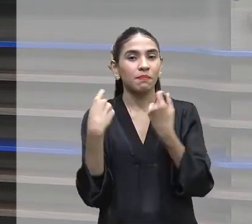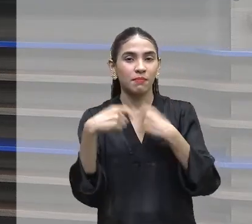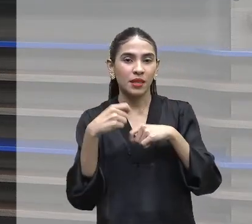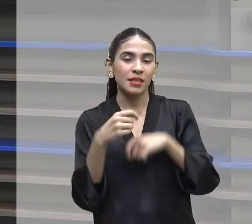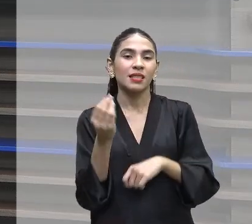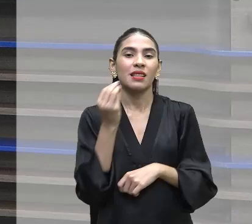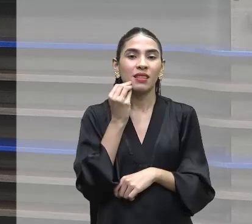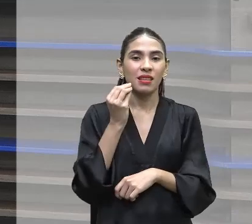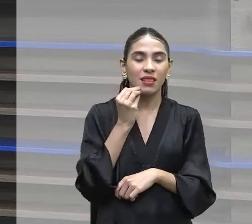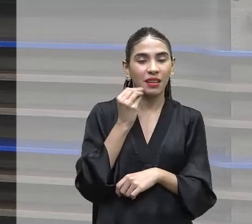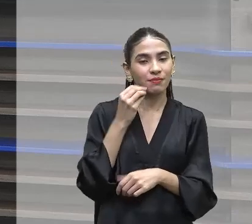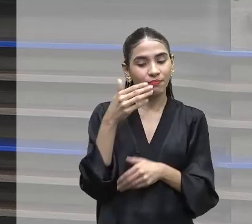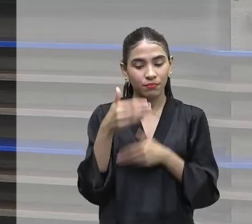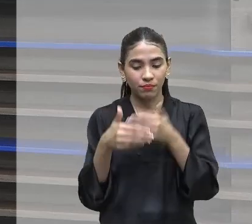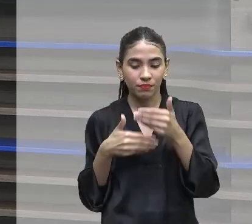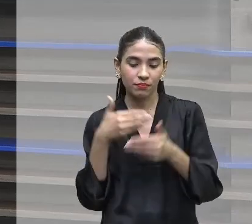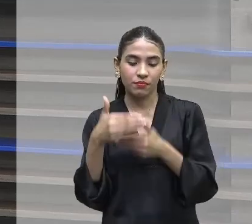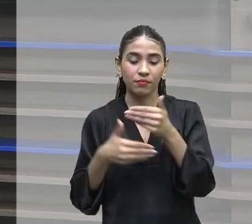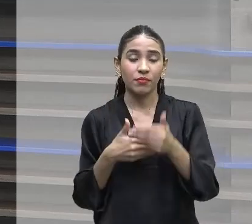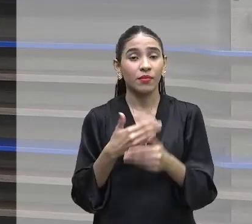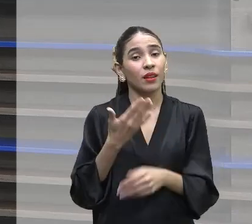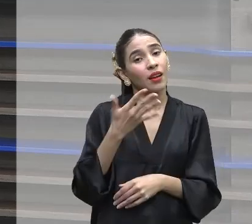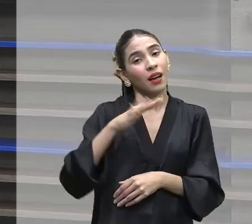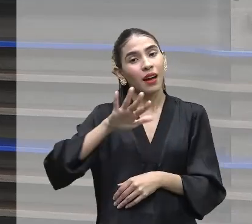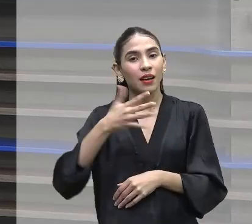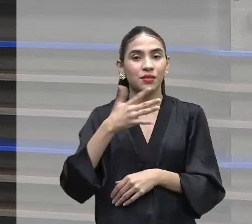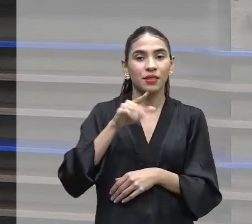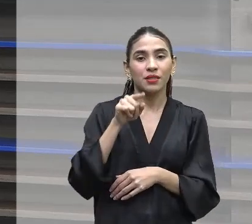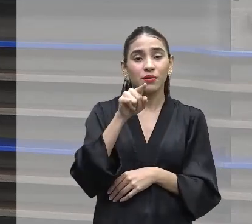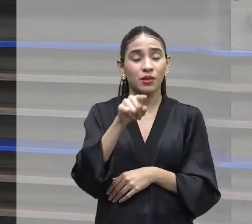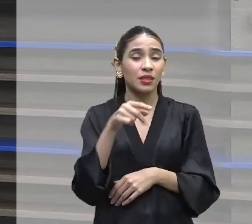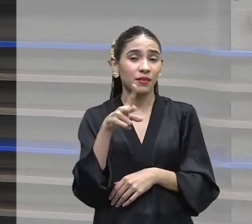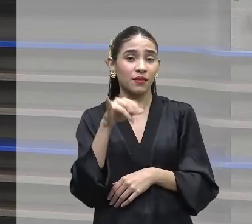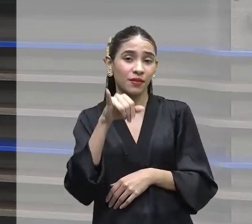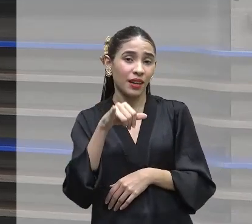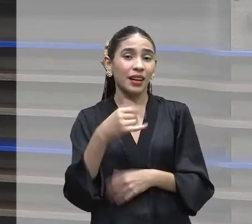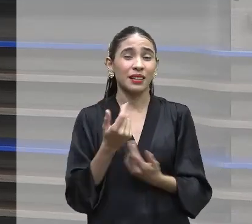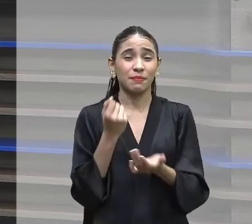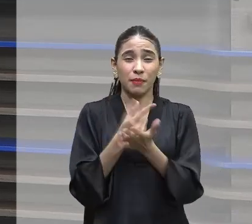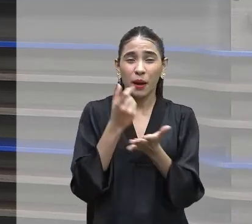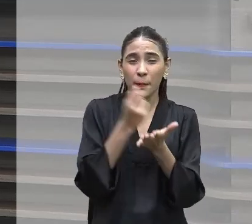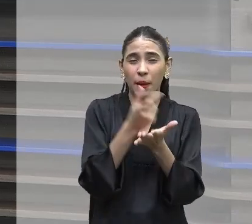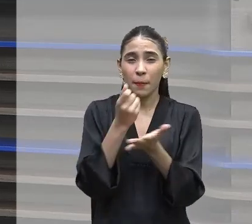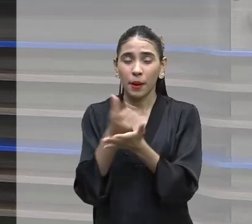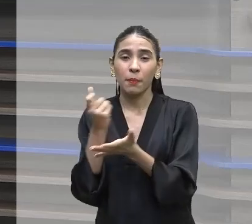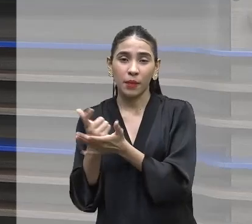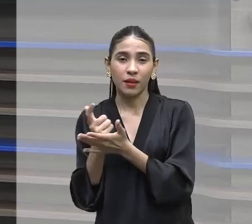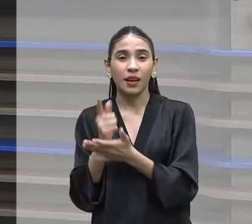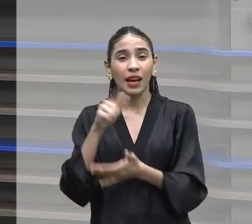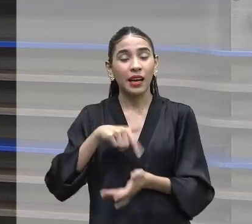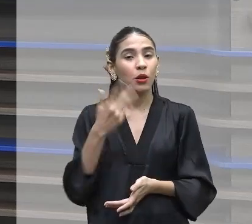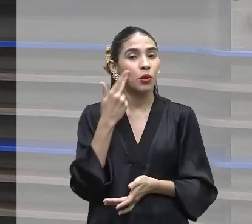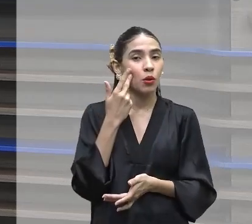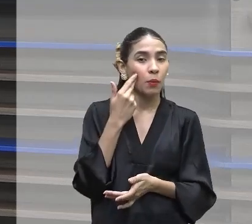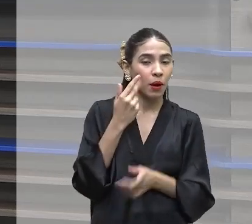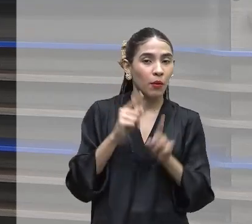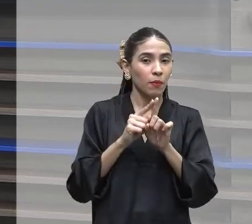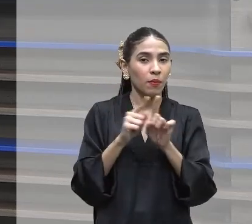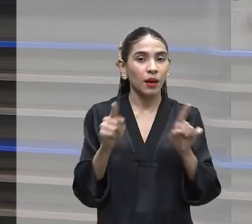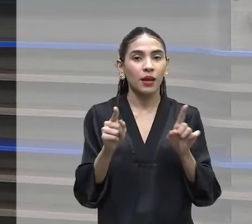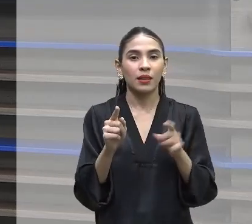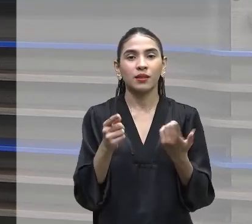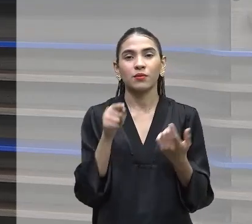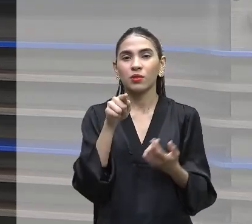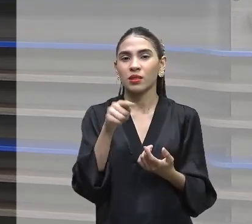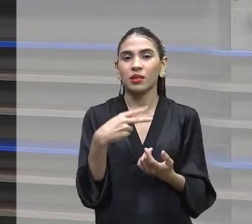começar devagar. Às vezes você vai gastar mais do que ganha, acontece, é normal, mas você não